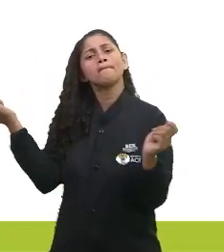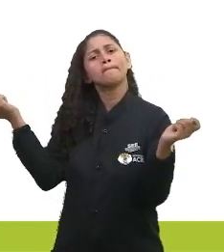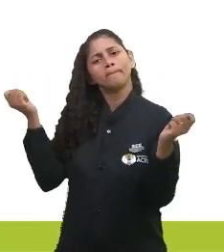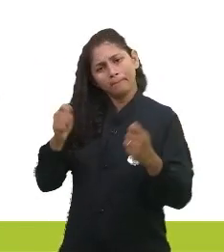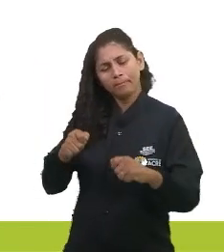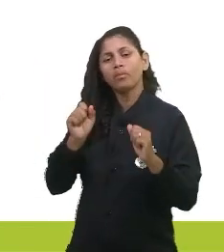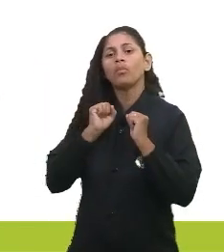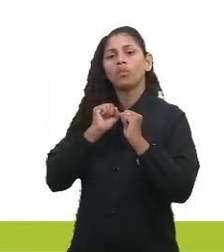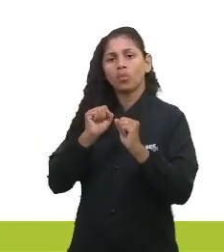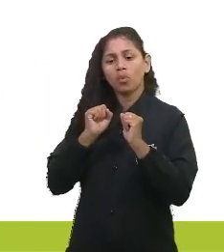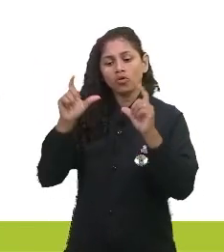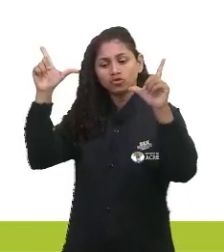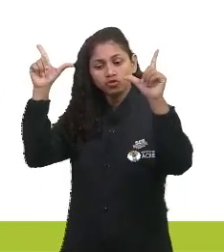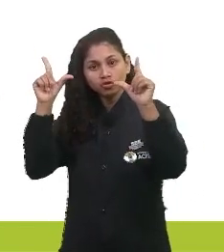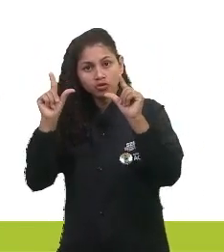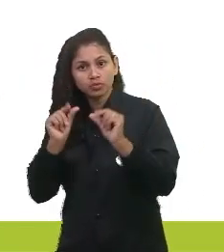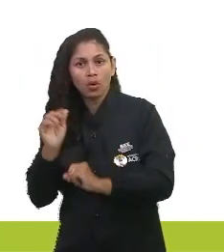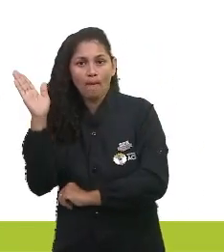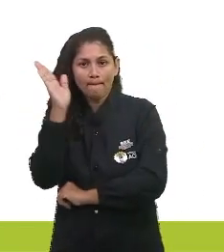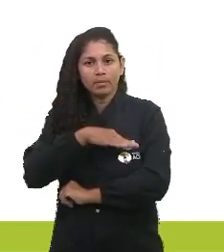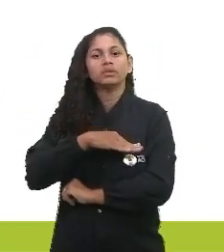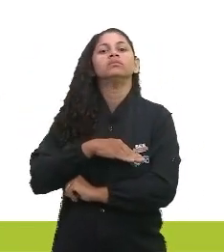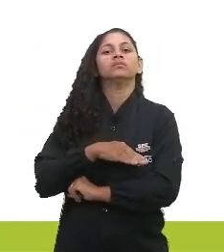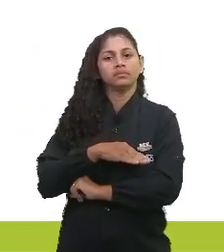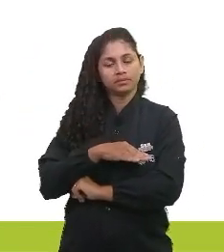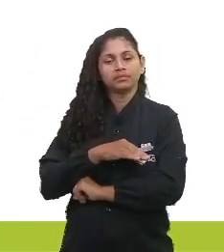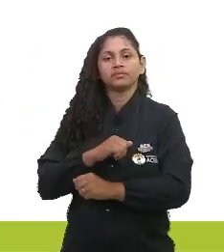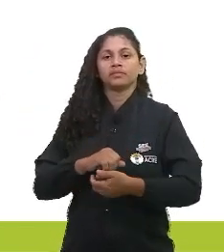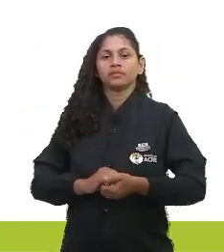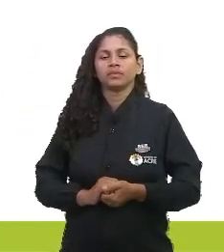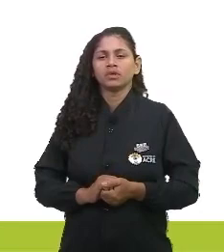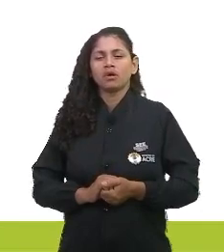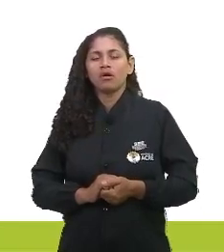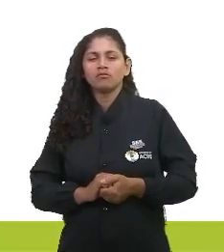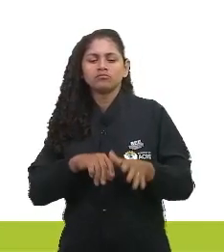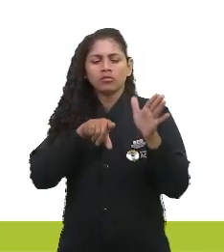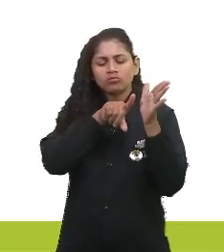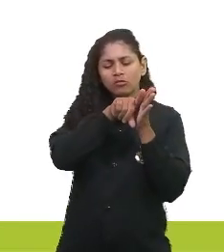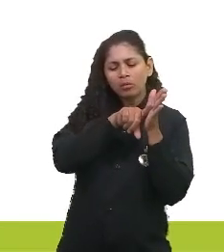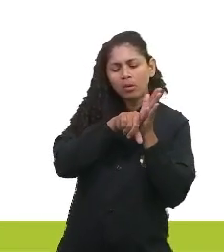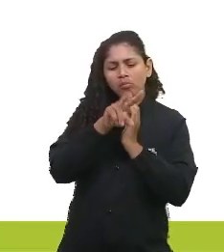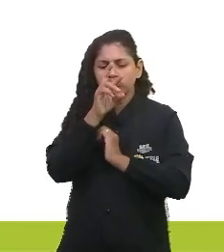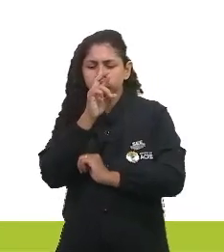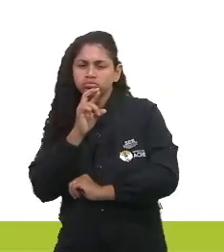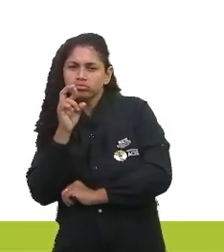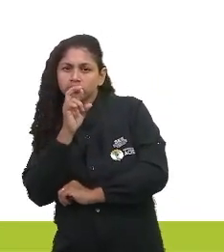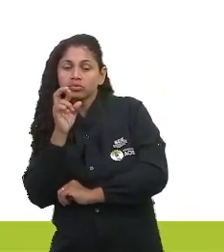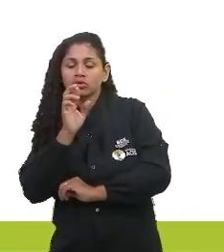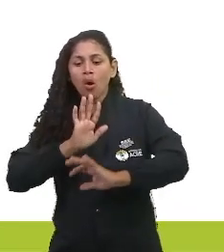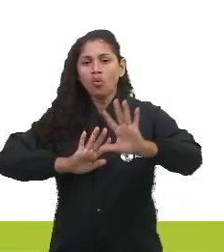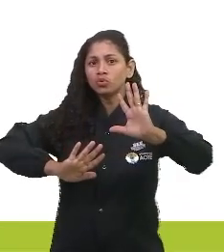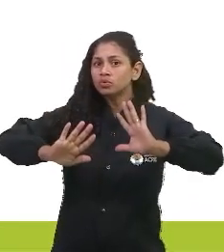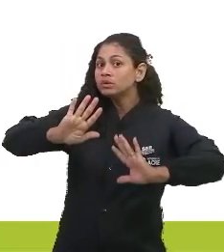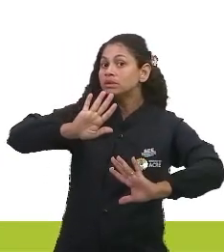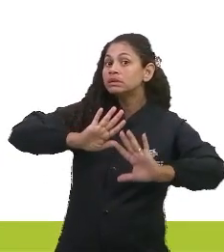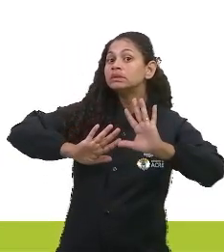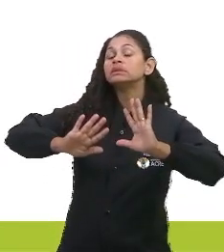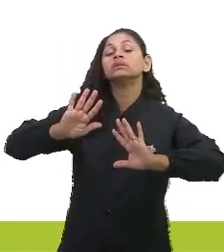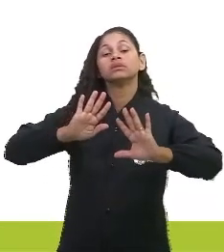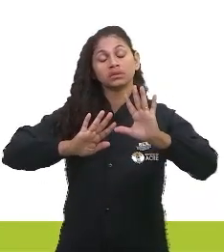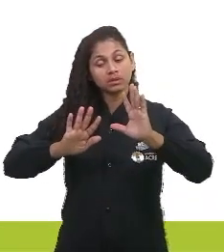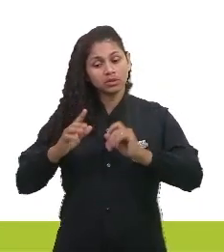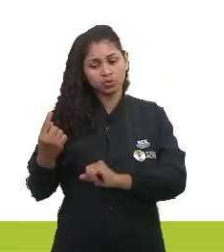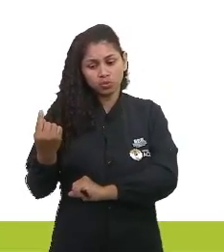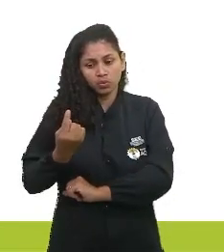pode-se reduzir o mal. Deve-se avaliar os riscos e os benefícios potenciais, individuais